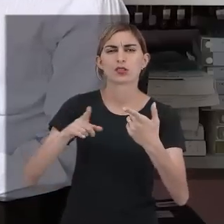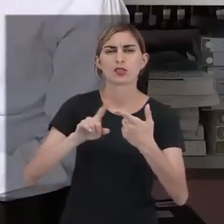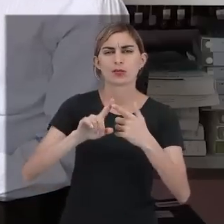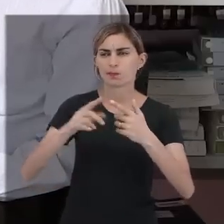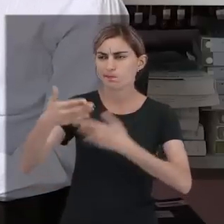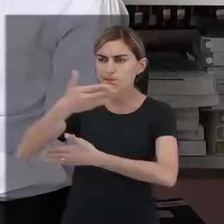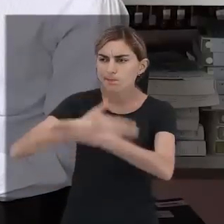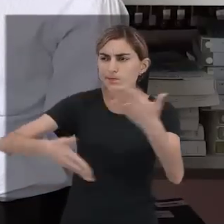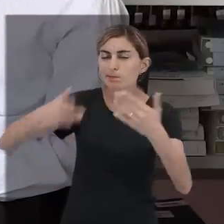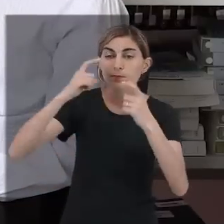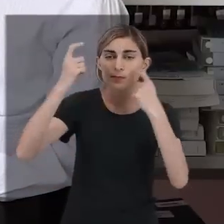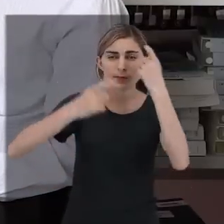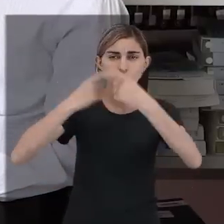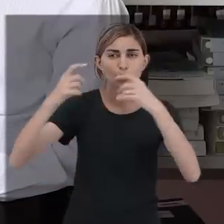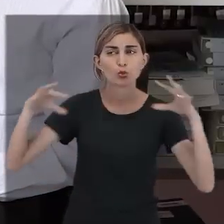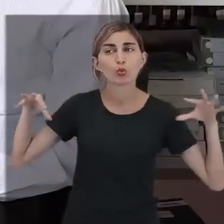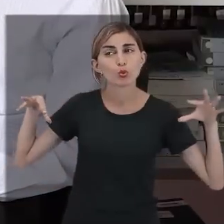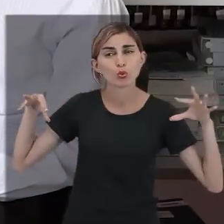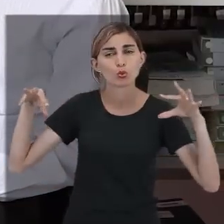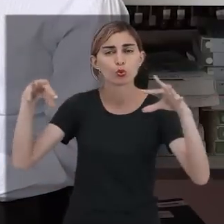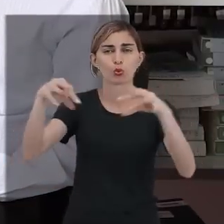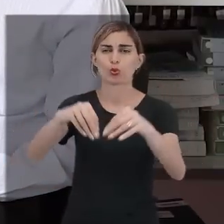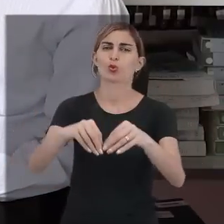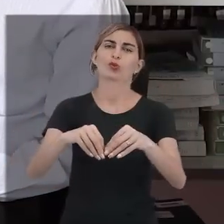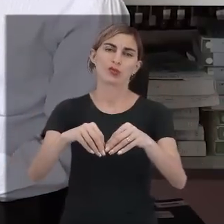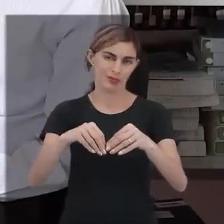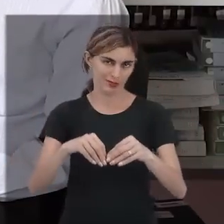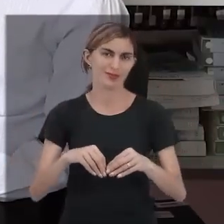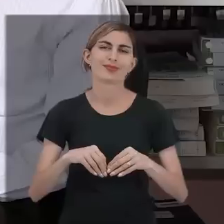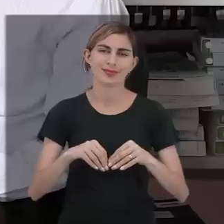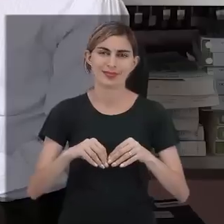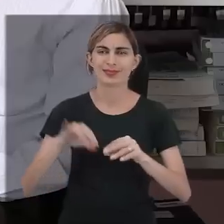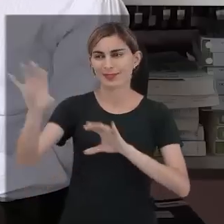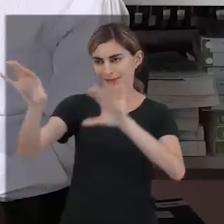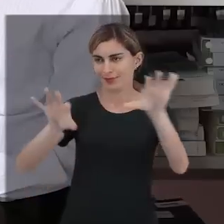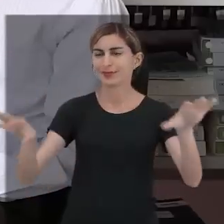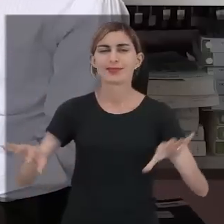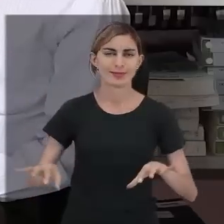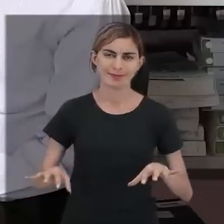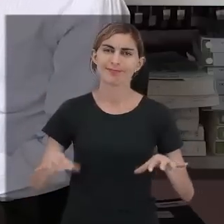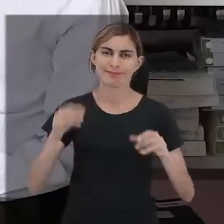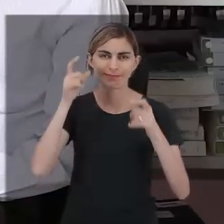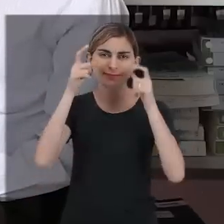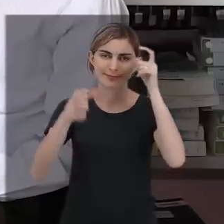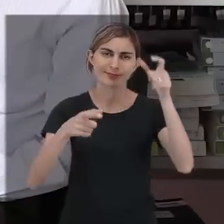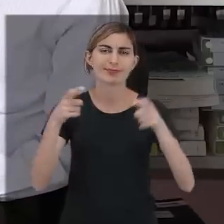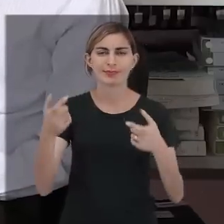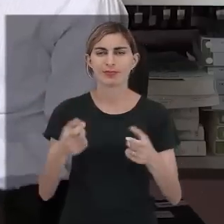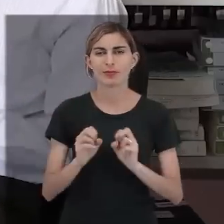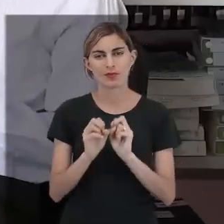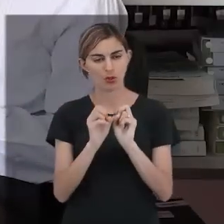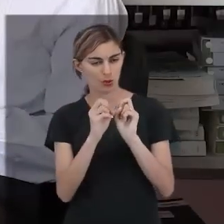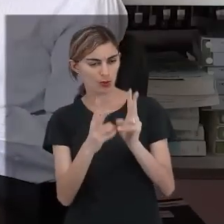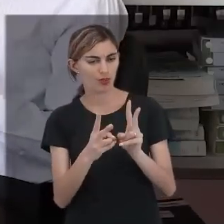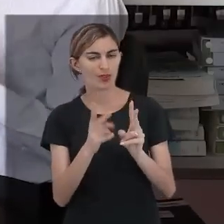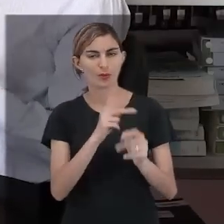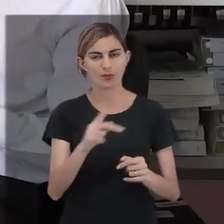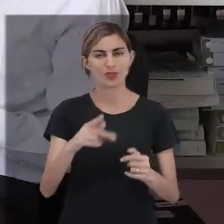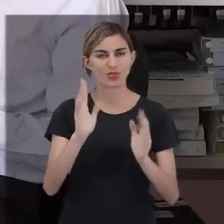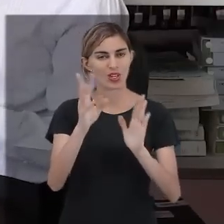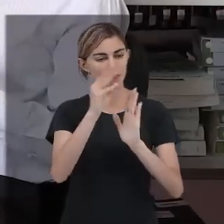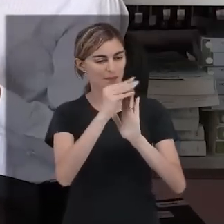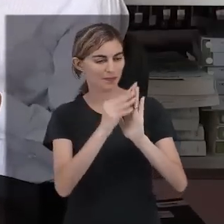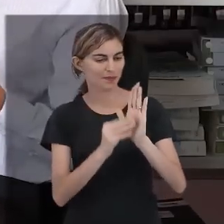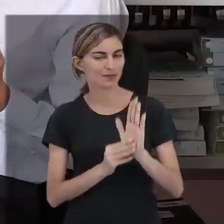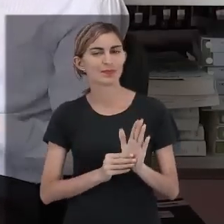relacionamento, né? Eu tenho que atender todos os stakeholders, ou seja, todas as partes interessadas. Ok, professora. Já que a senhora já